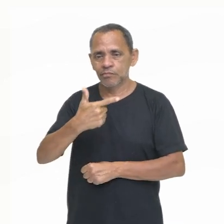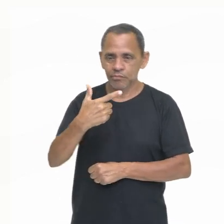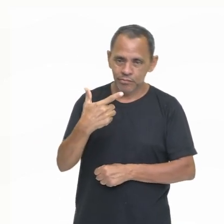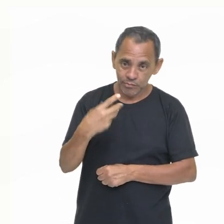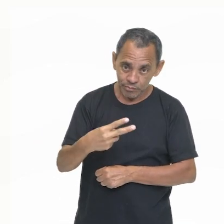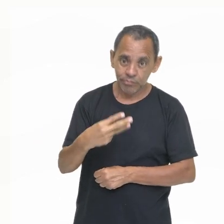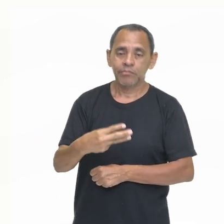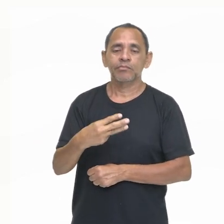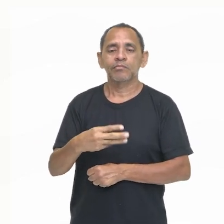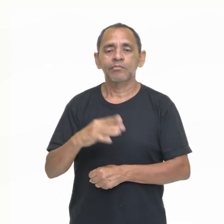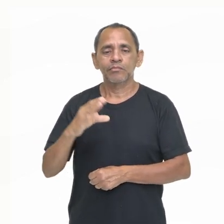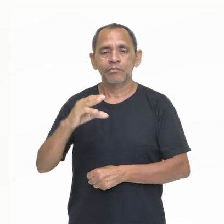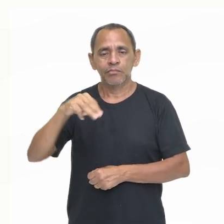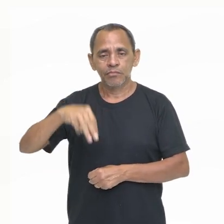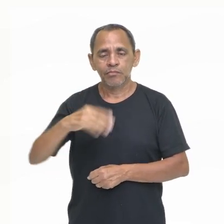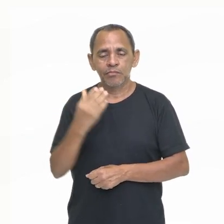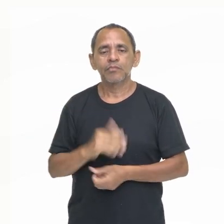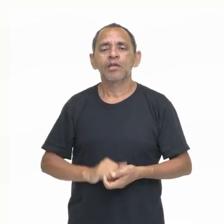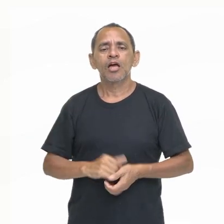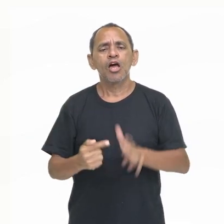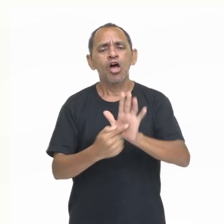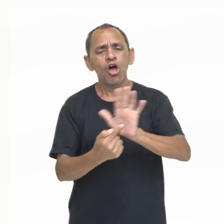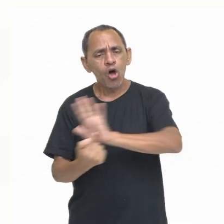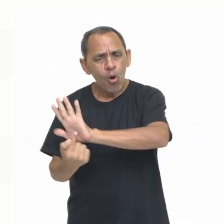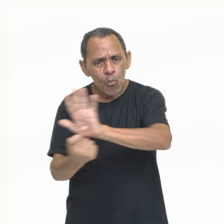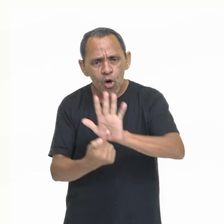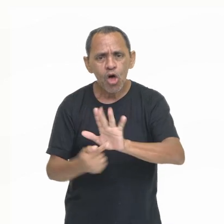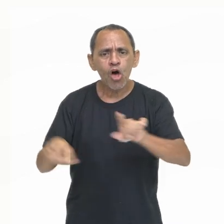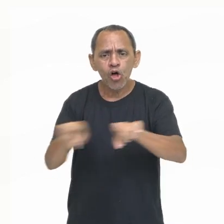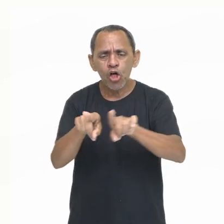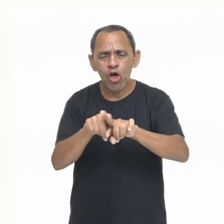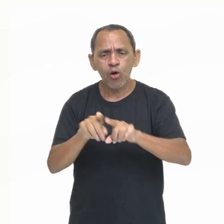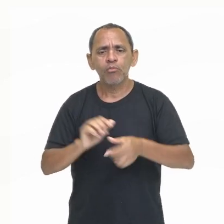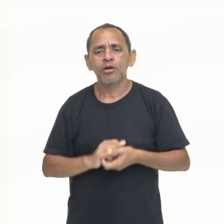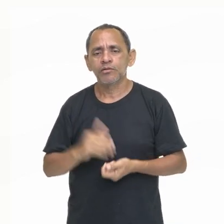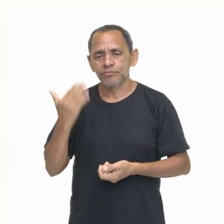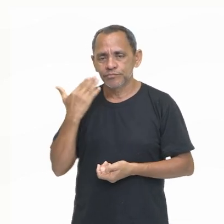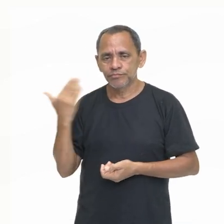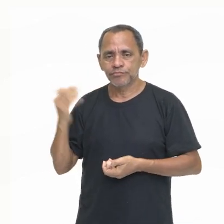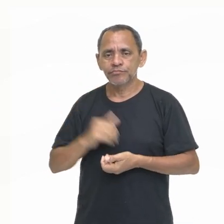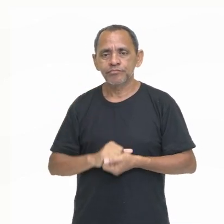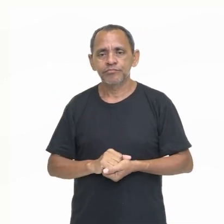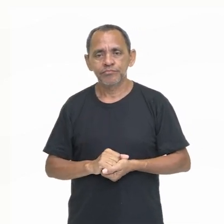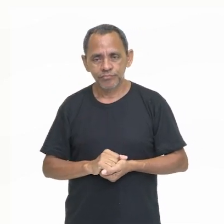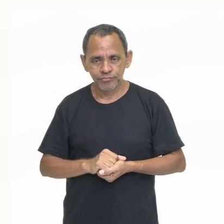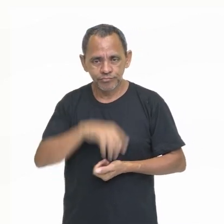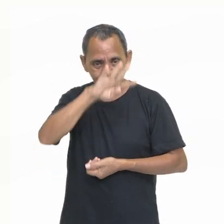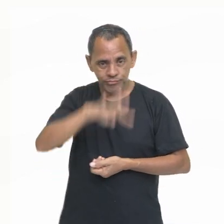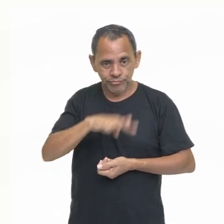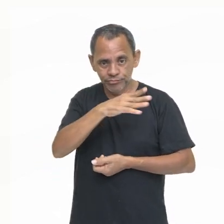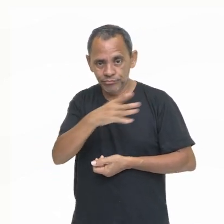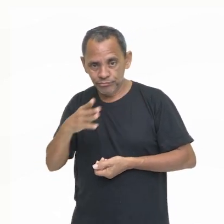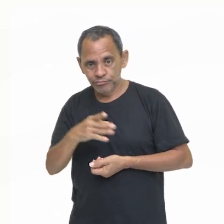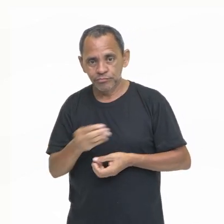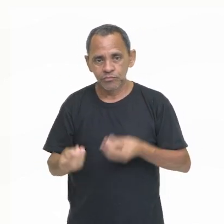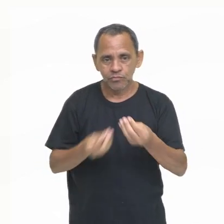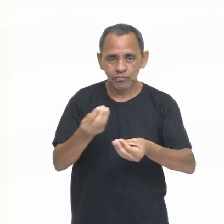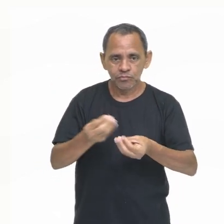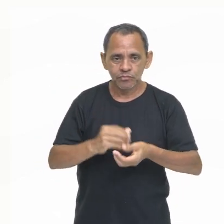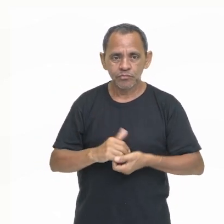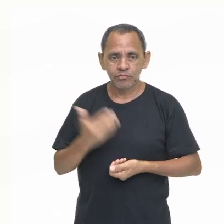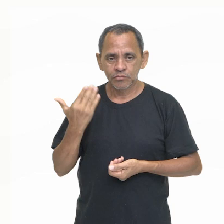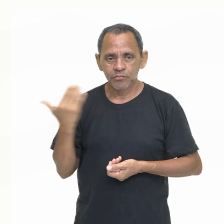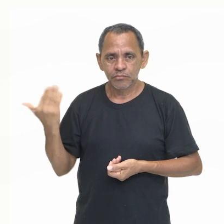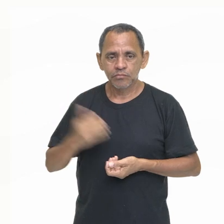também aqui, né, as unidades de medidas quando se fala em área, né? Nós